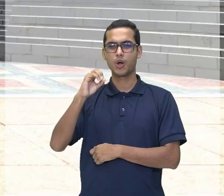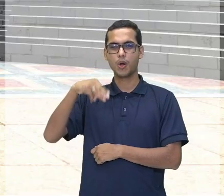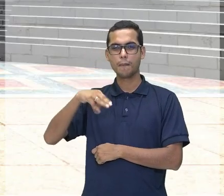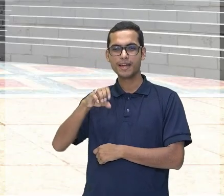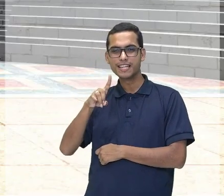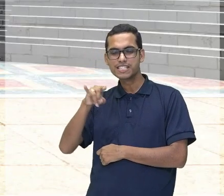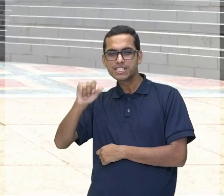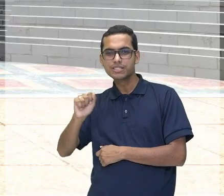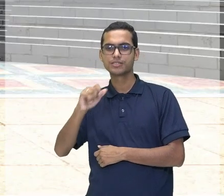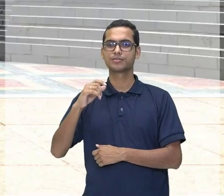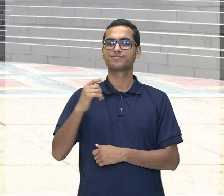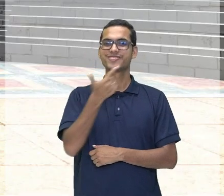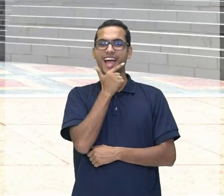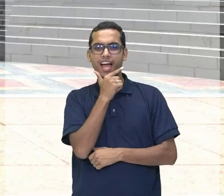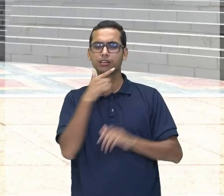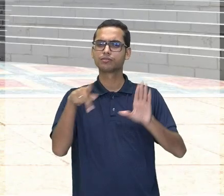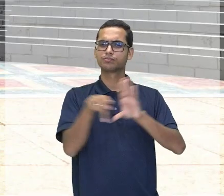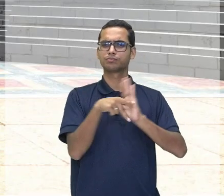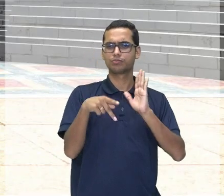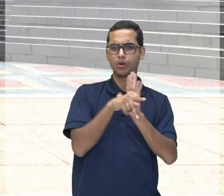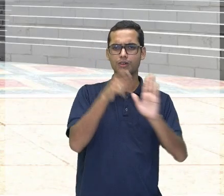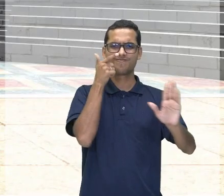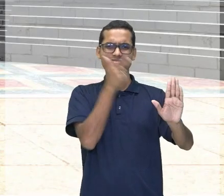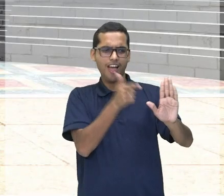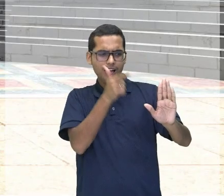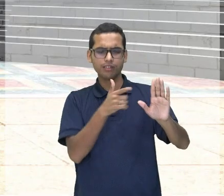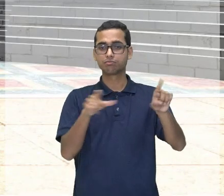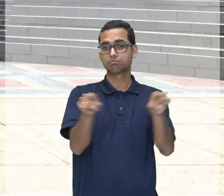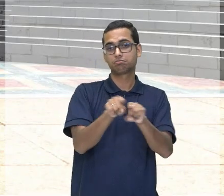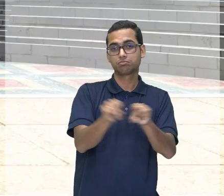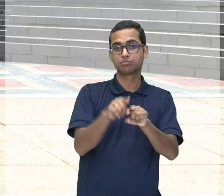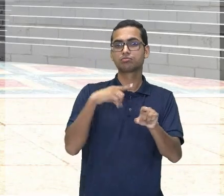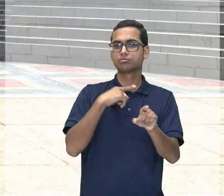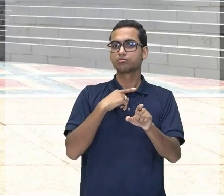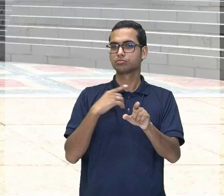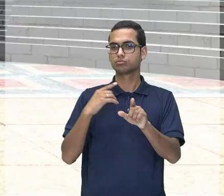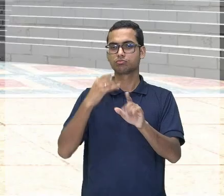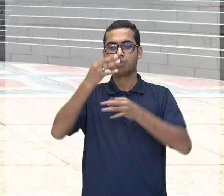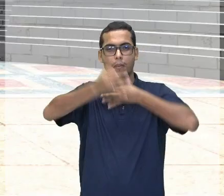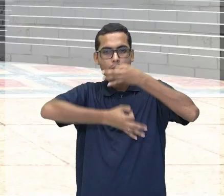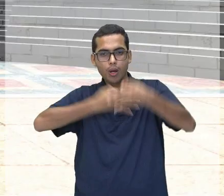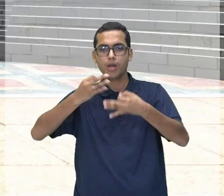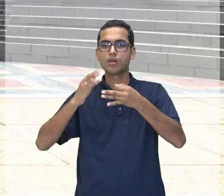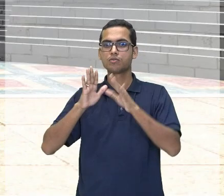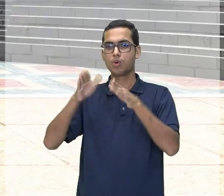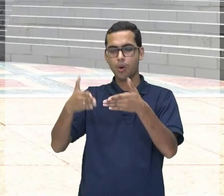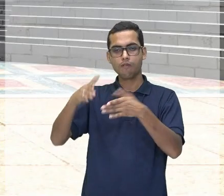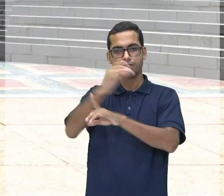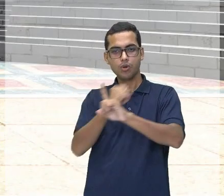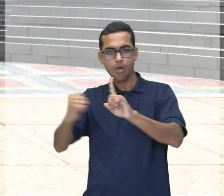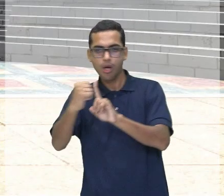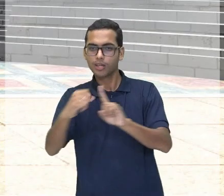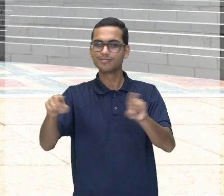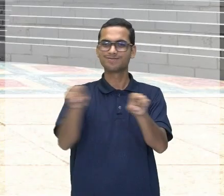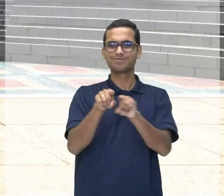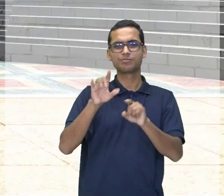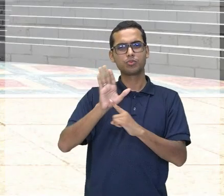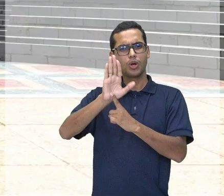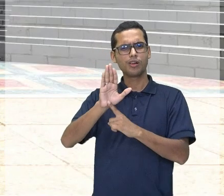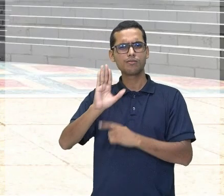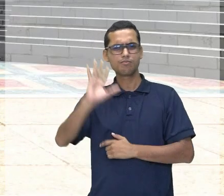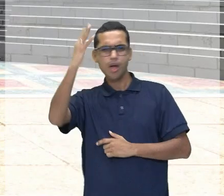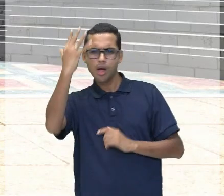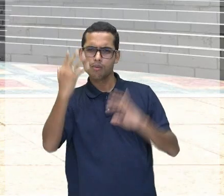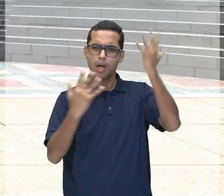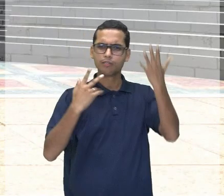individual, tá? Ou uma crítica à sociedade expondo as situações que provocam riso. Então, a comédia tem aí